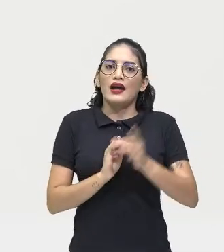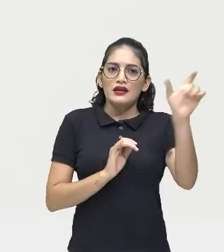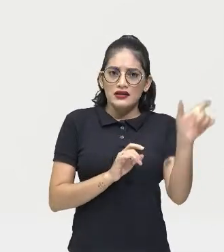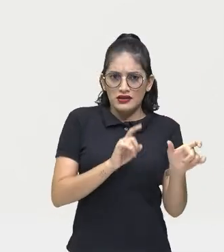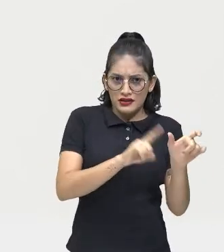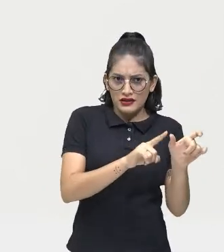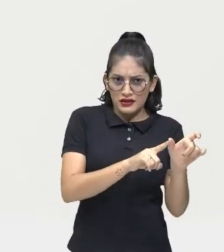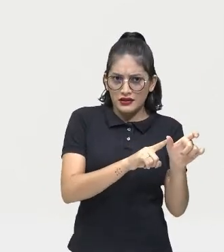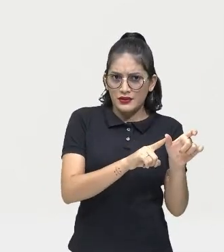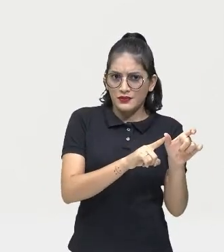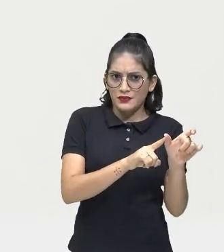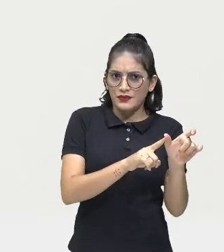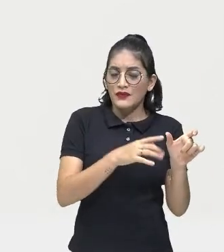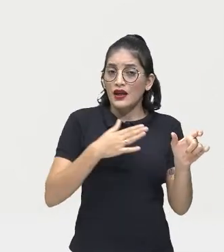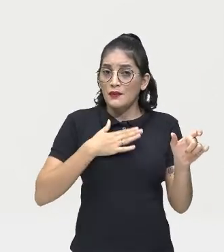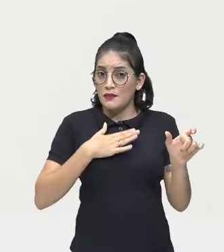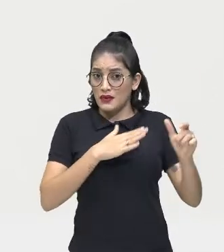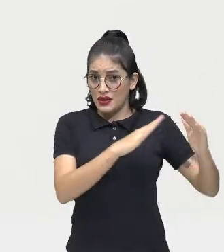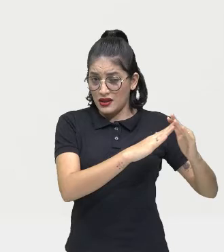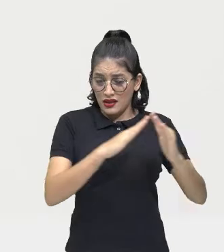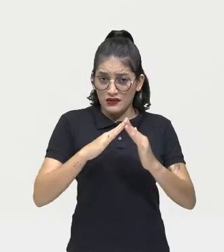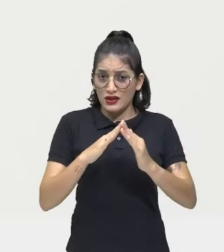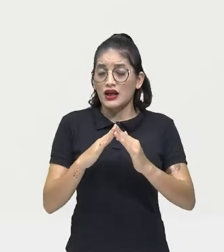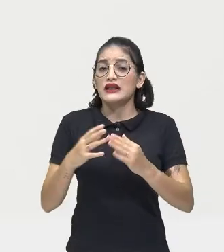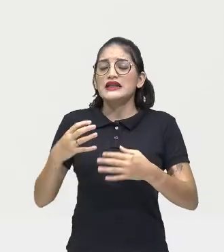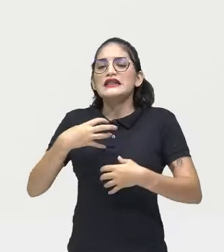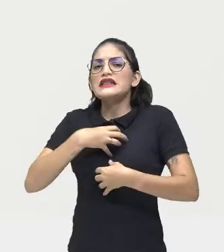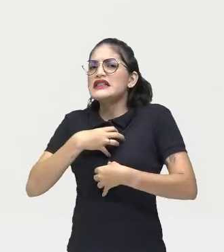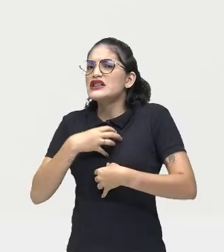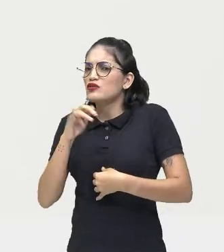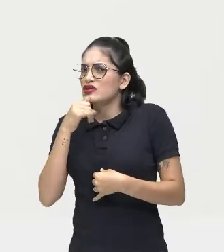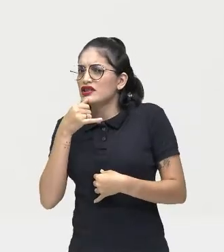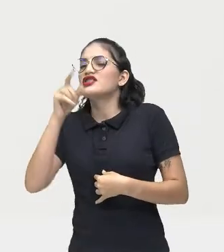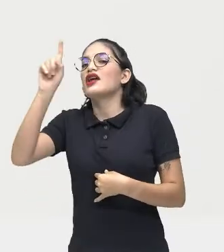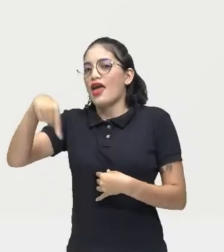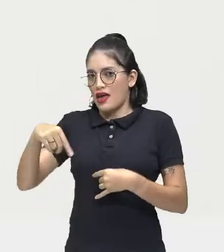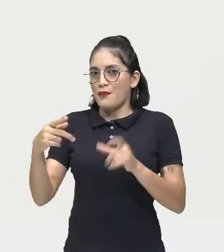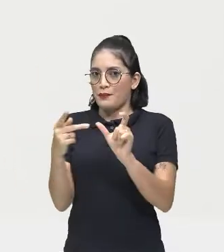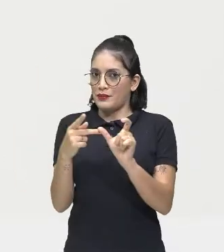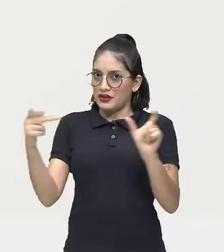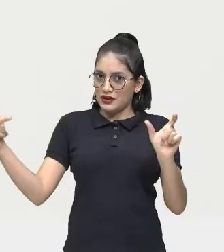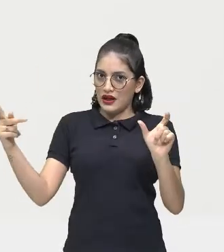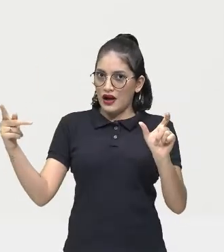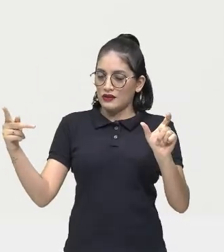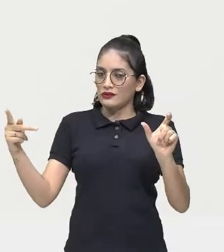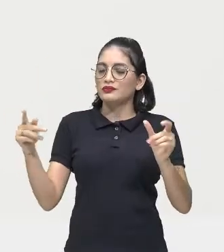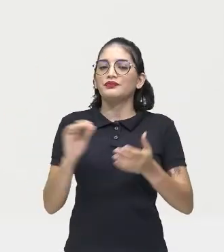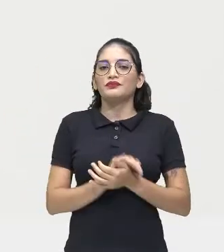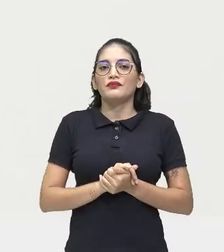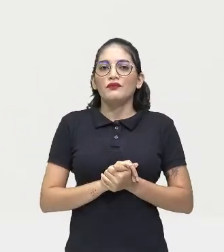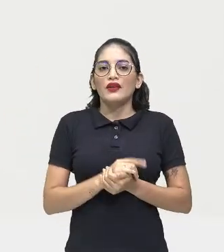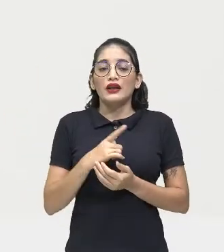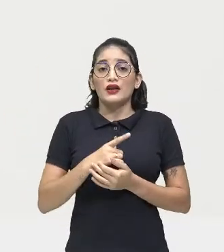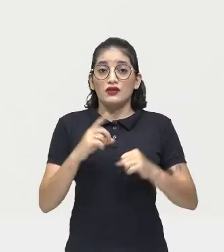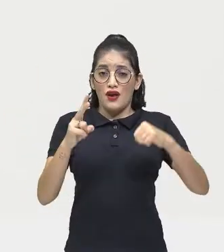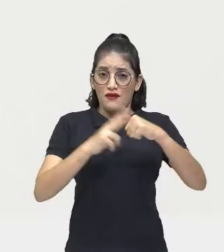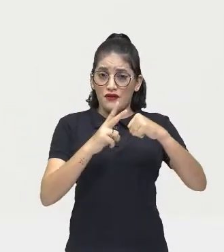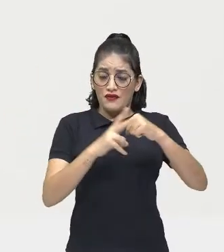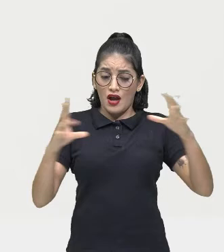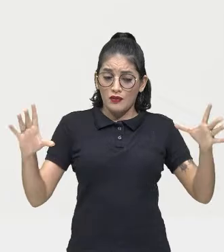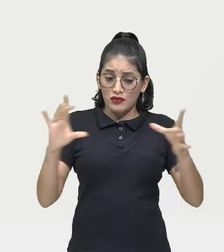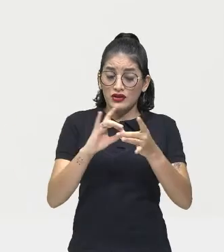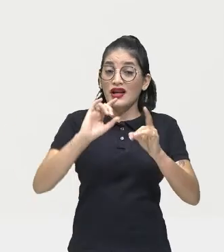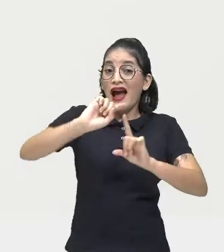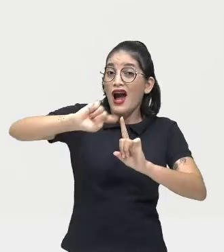vizinha ficou triste é o meu predicado, certo? Então, vocês lembram que quando você tem um verbo de ligação mais